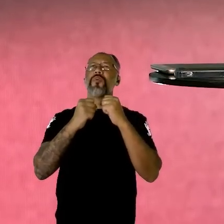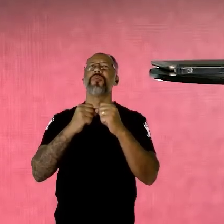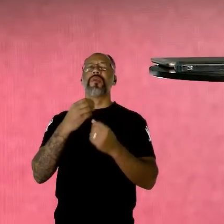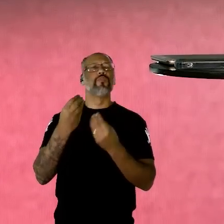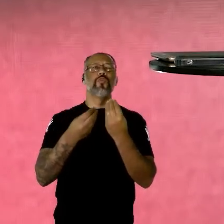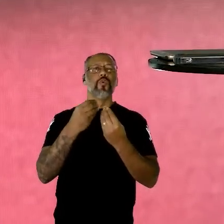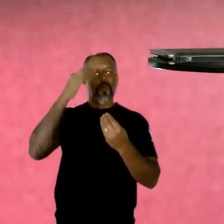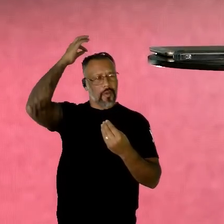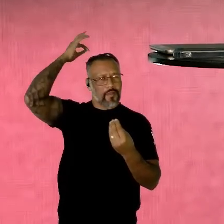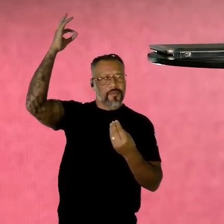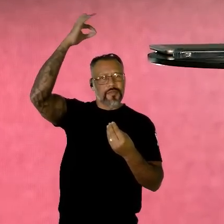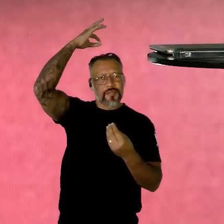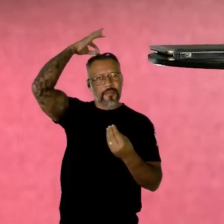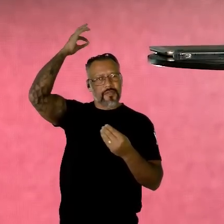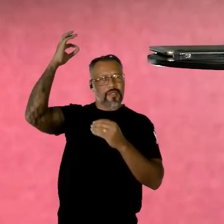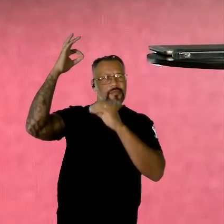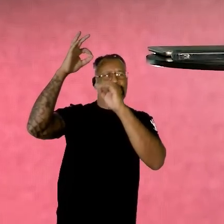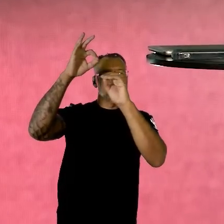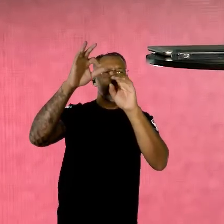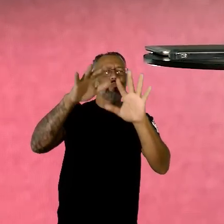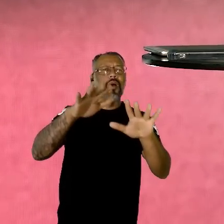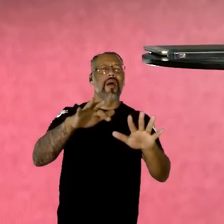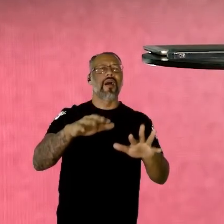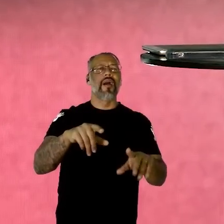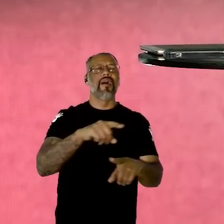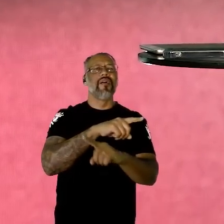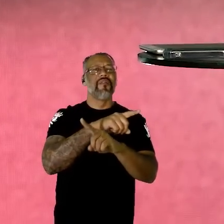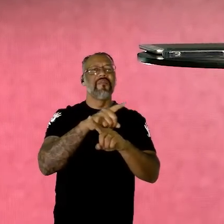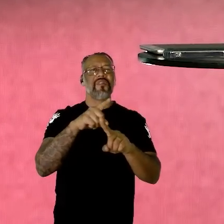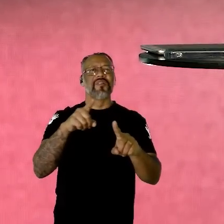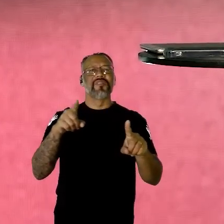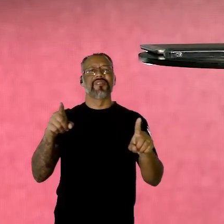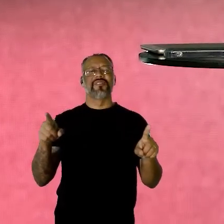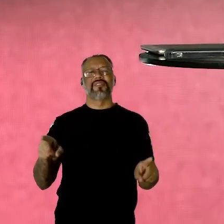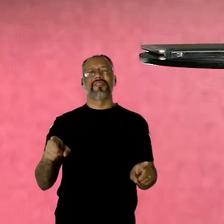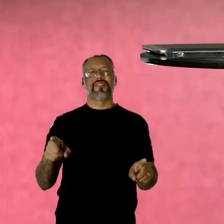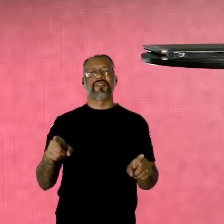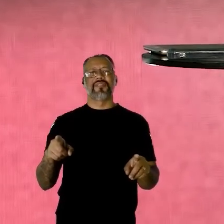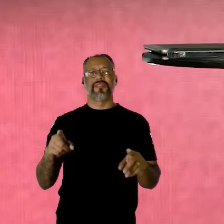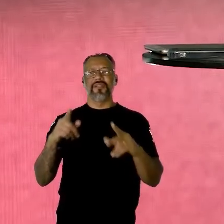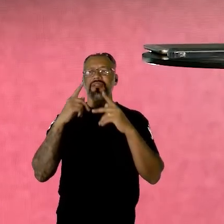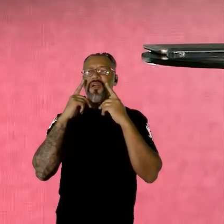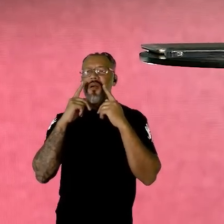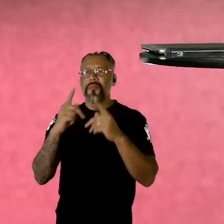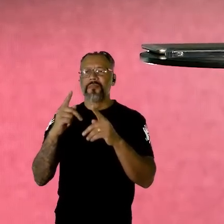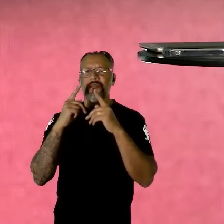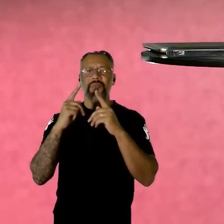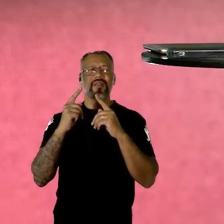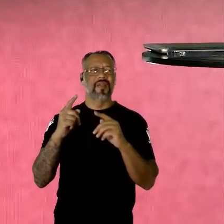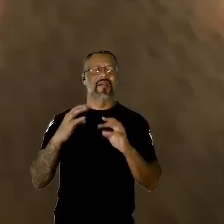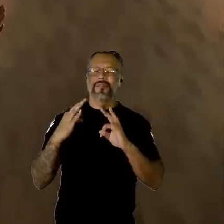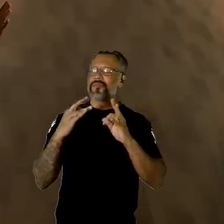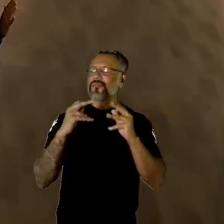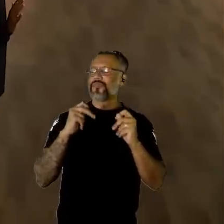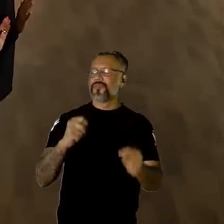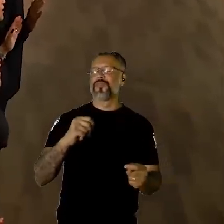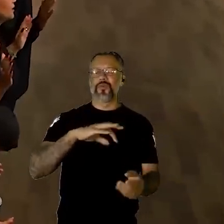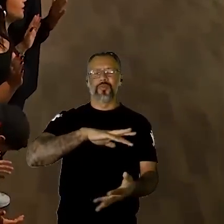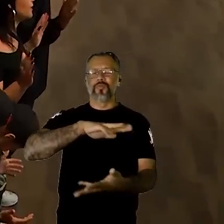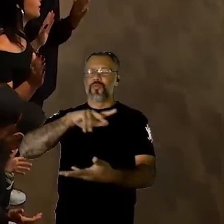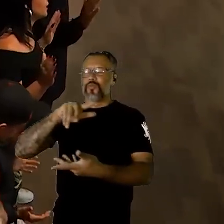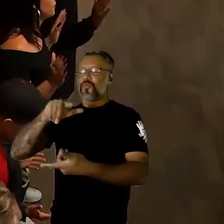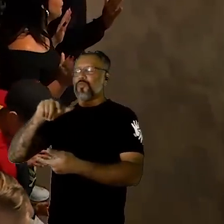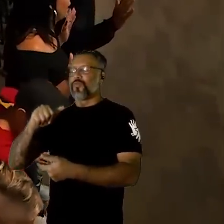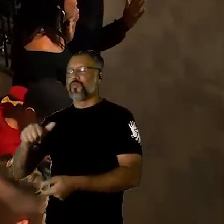espírito descer sobre vocês e serão minhas testemunhas em Jerusalém em toda a Judeia e Samaria